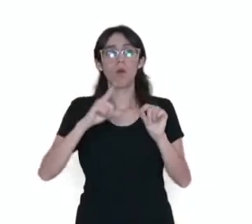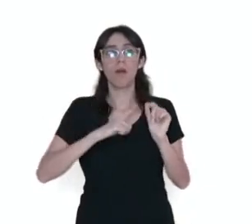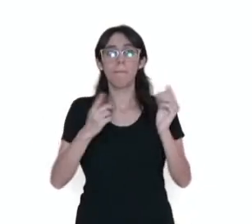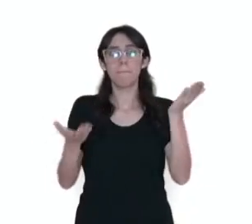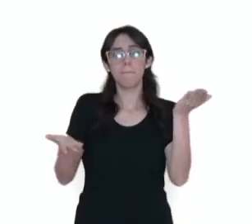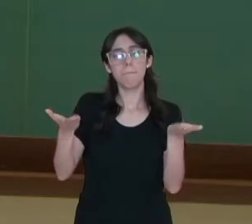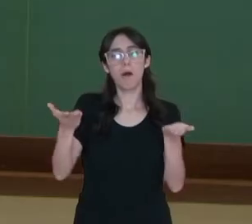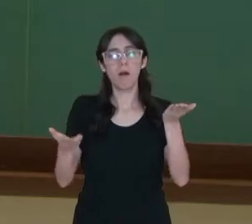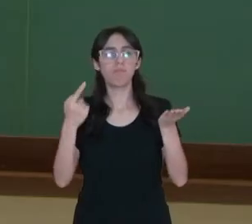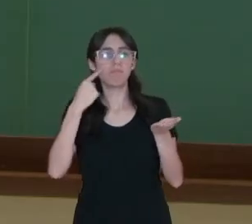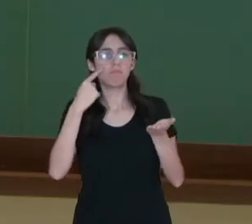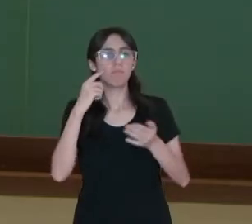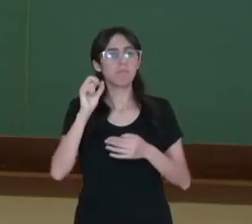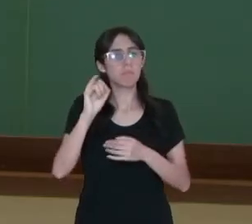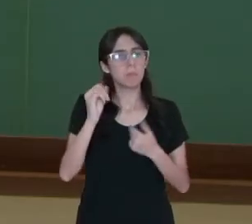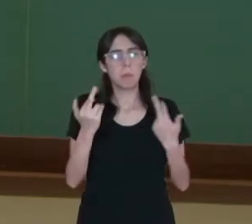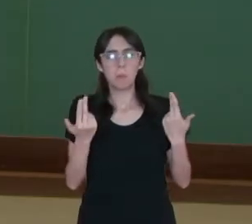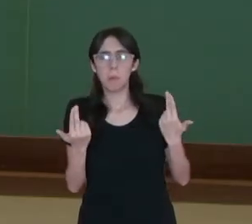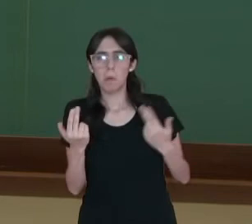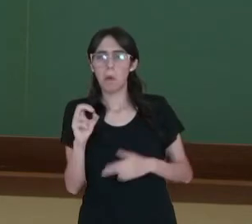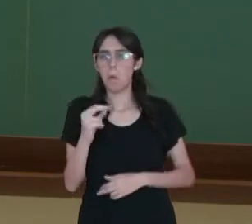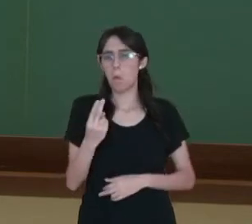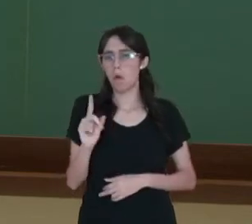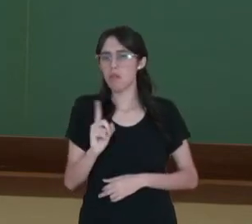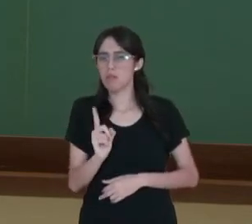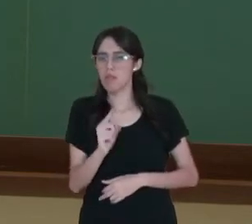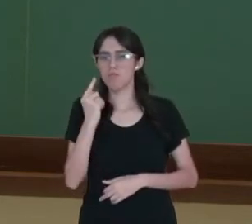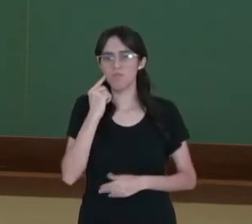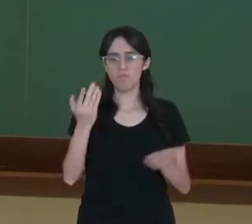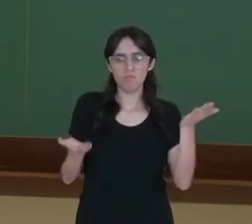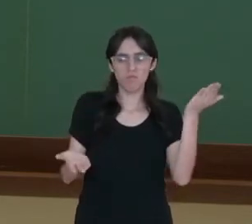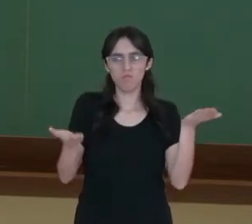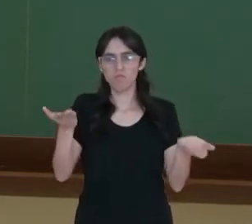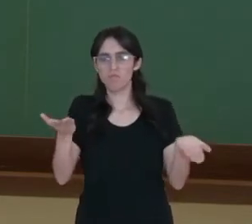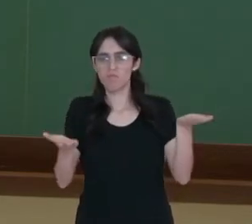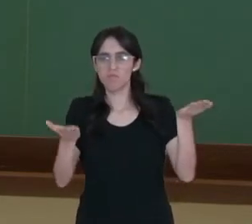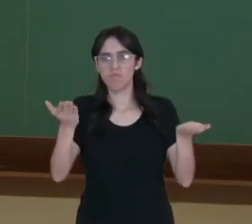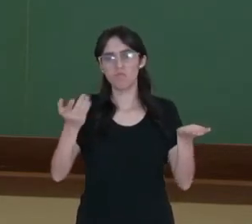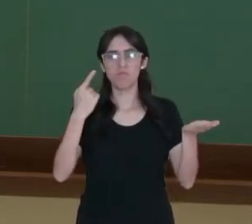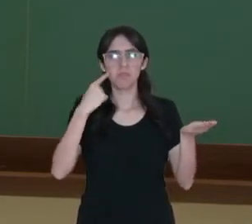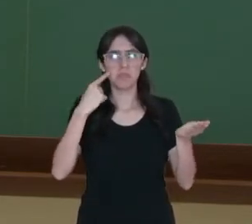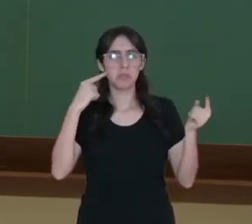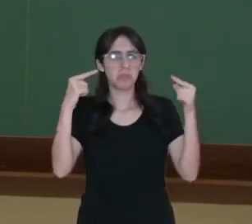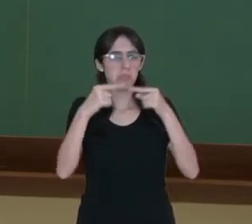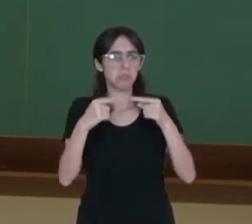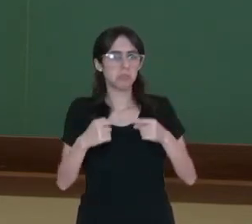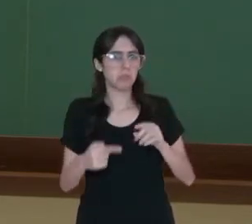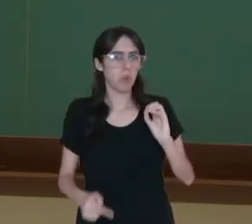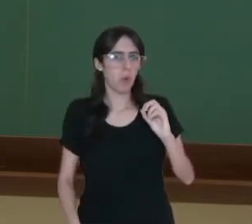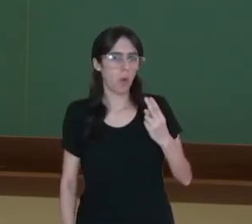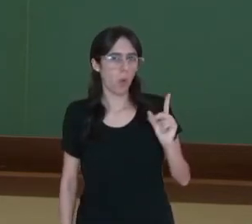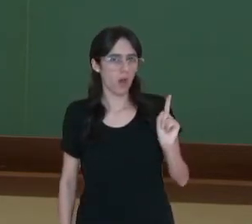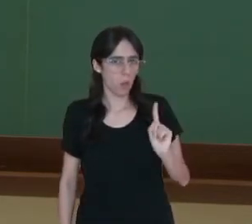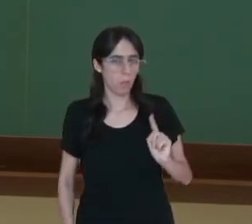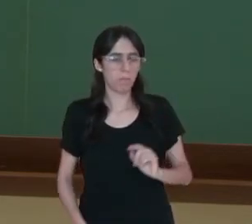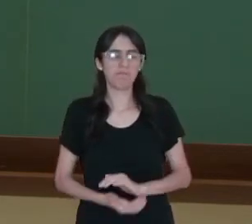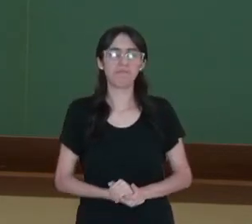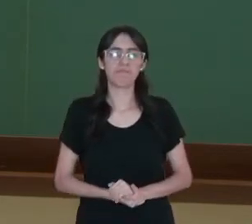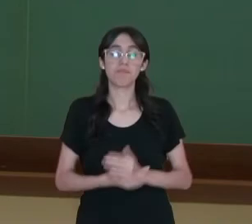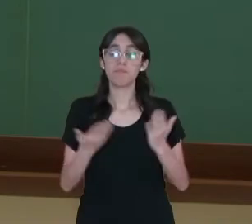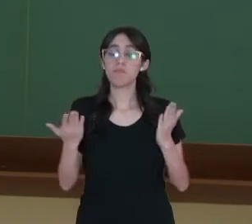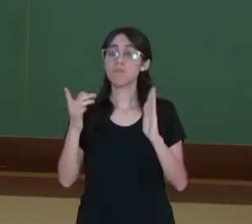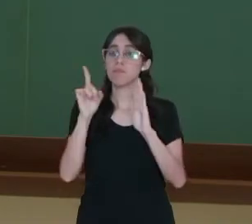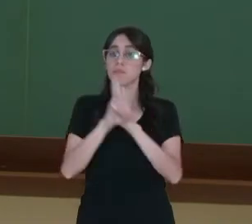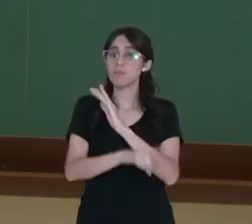dar uma olhada se está igualzinha as quantidades ali, conforme as bolinhas que representam cada um dos elementos. E a pergunta